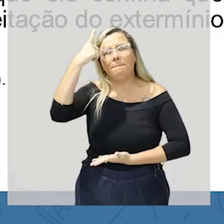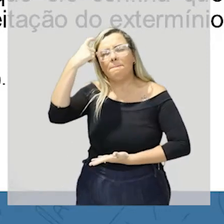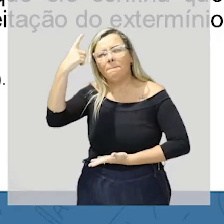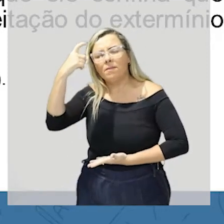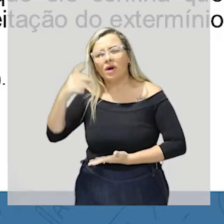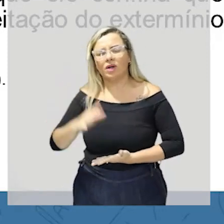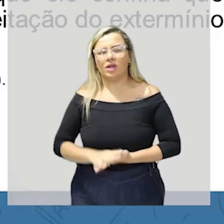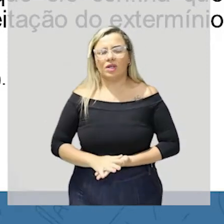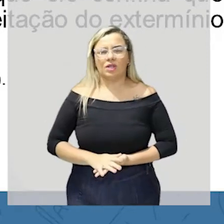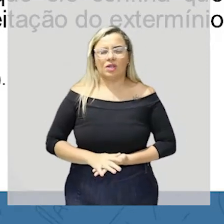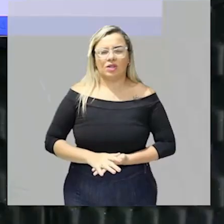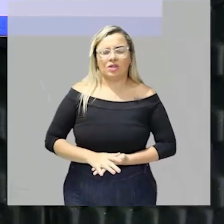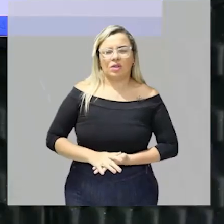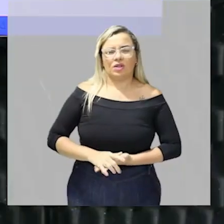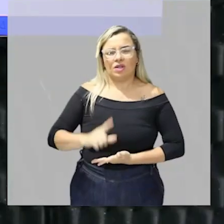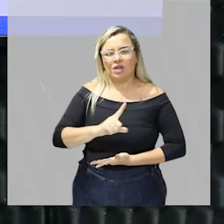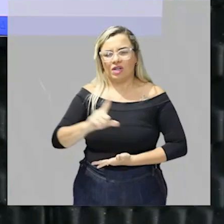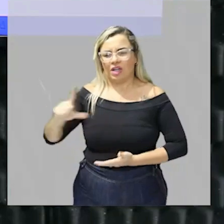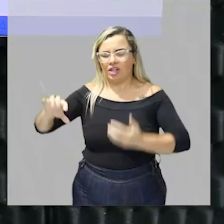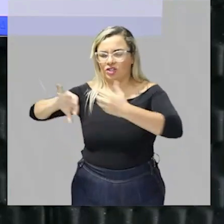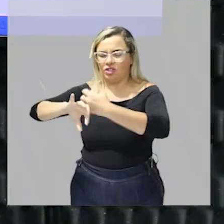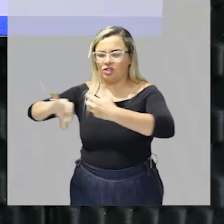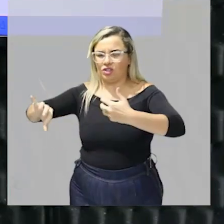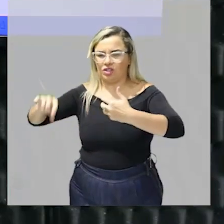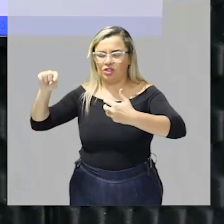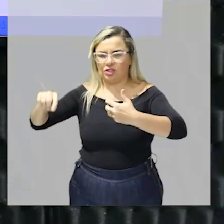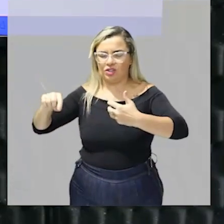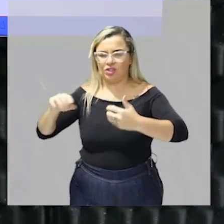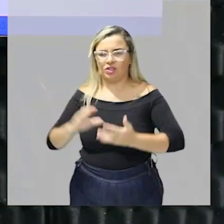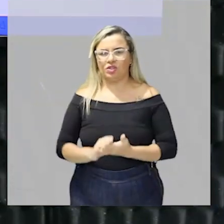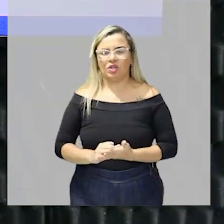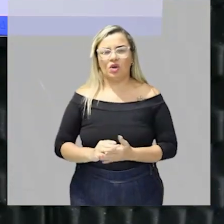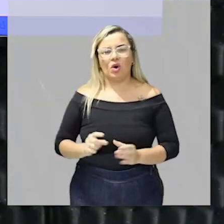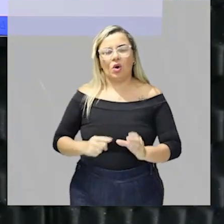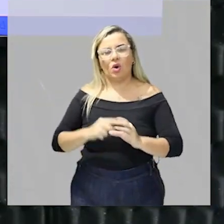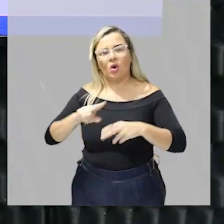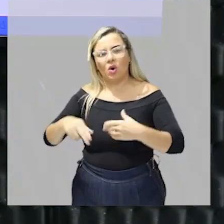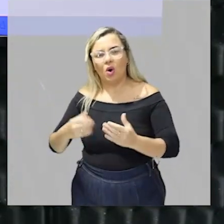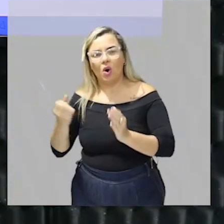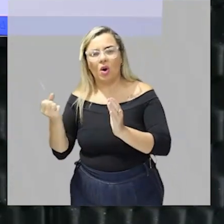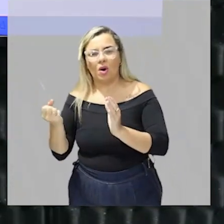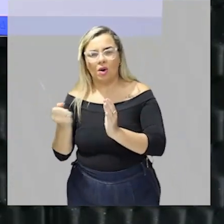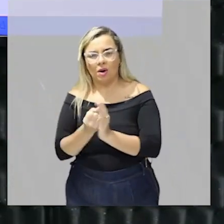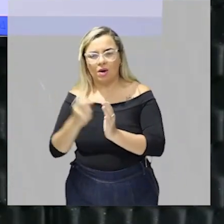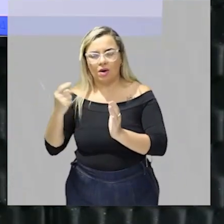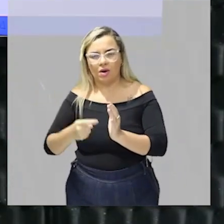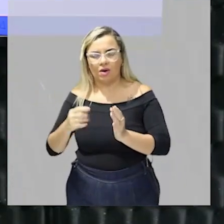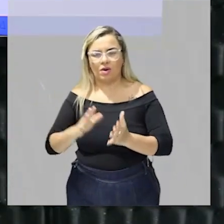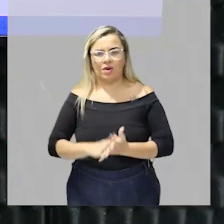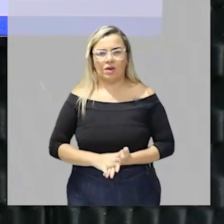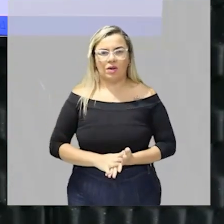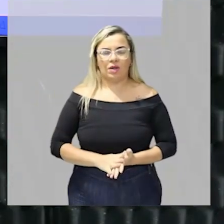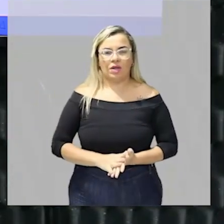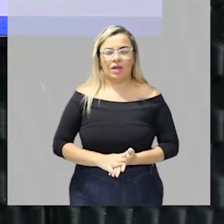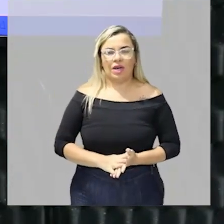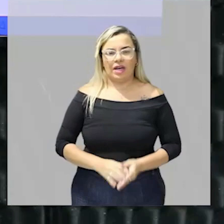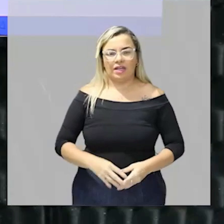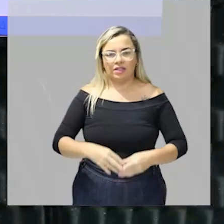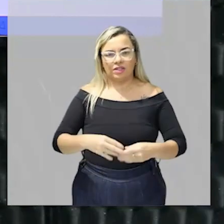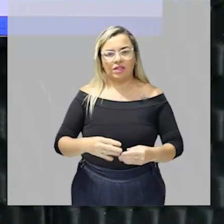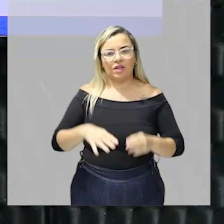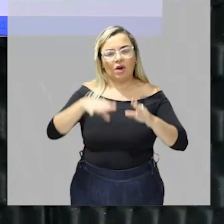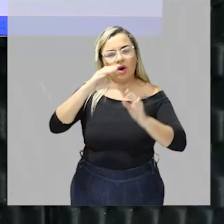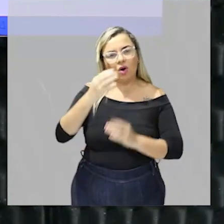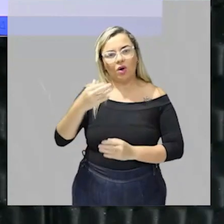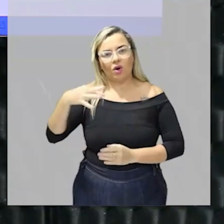europeu comunista em relação ao Ocidente, é uma verdadeira cortina de ferro. Mas a cortina de ferro no sentido que a